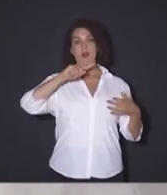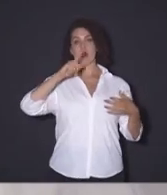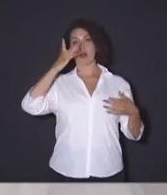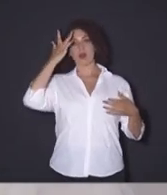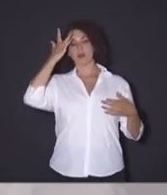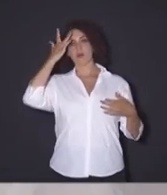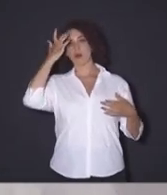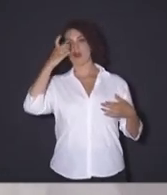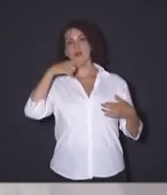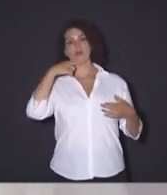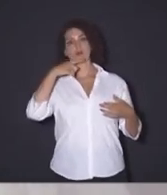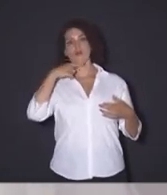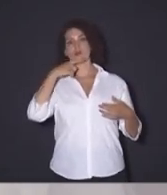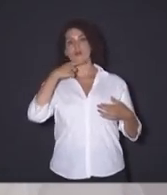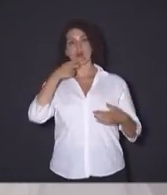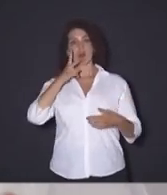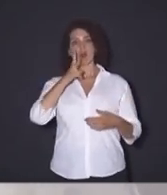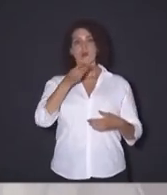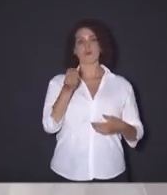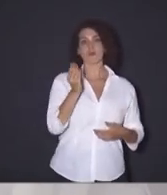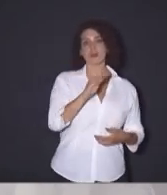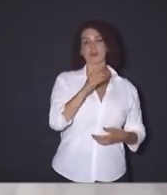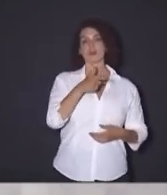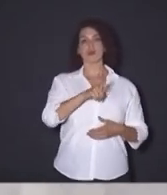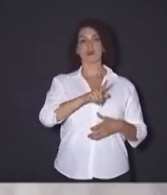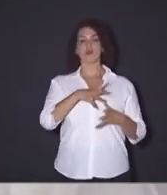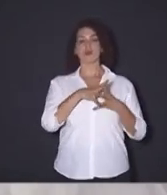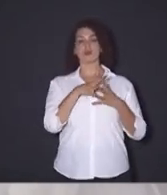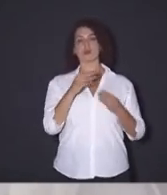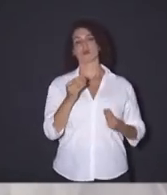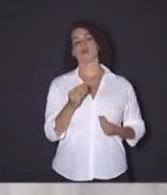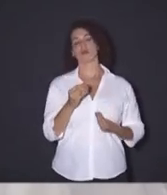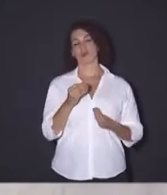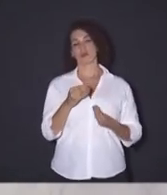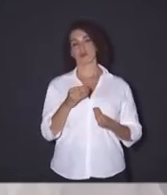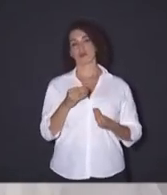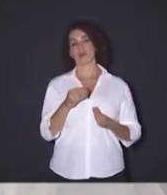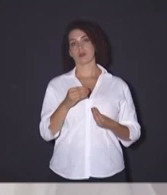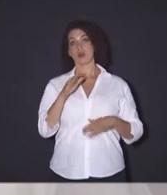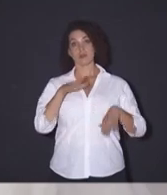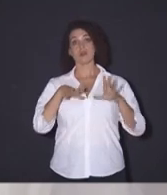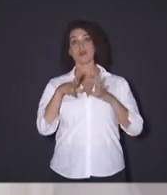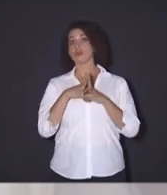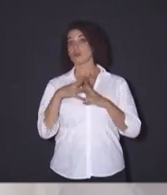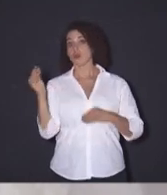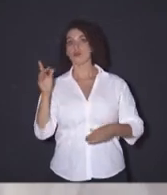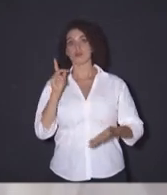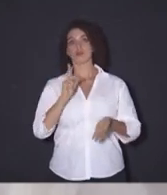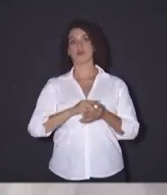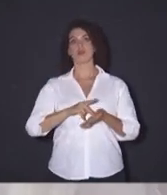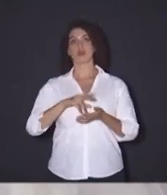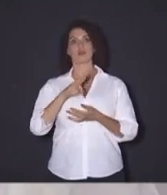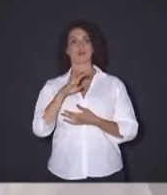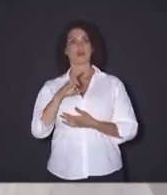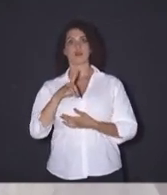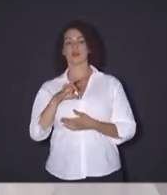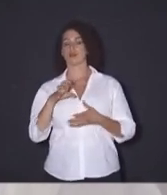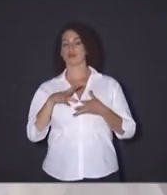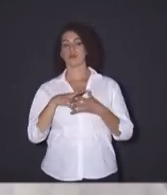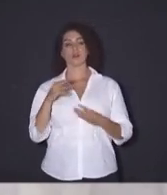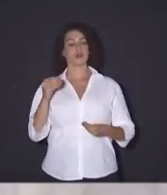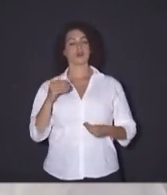elas não conseguirem se manter e simplesmente sumir em em alguns casos elas somem mesmo da rede elas não utilizam